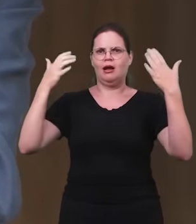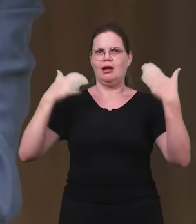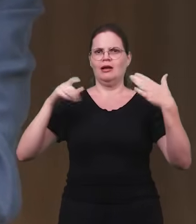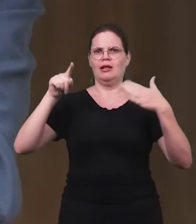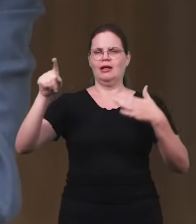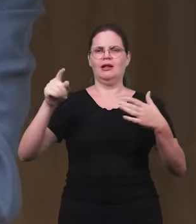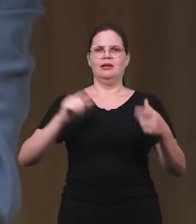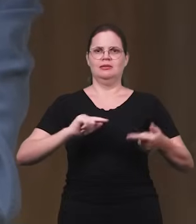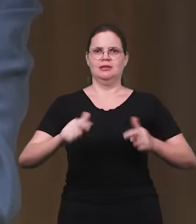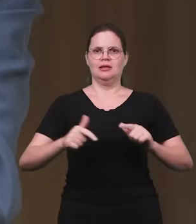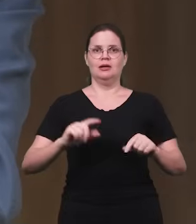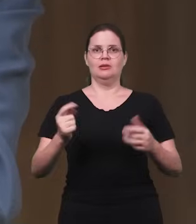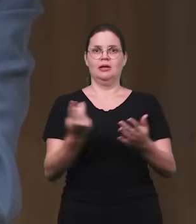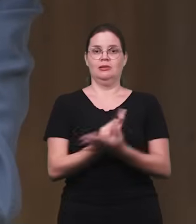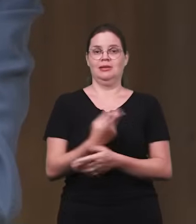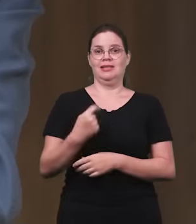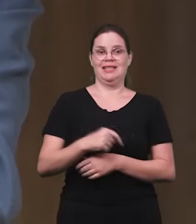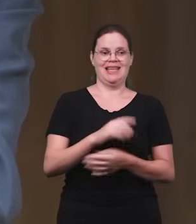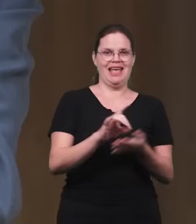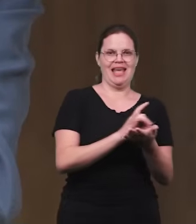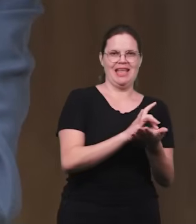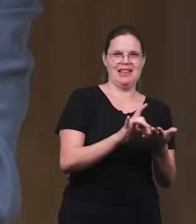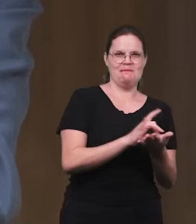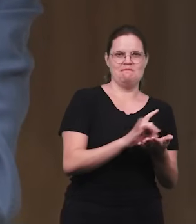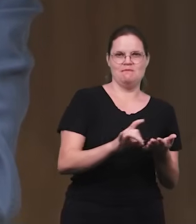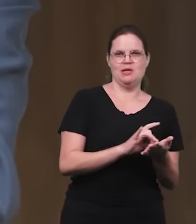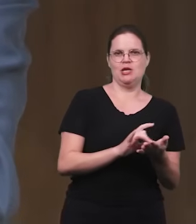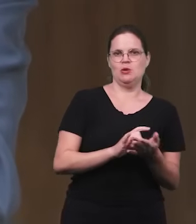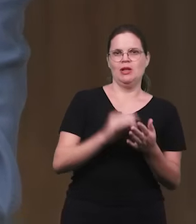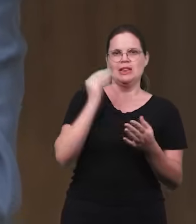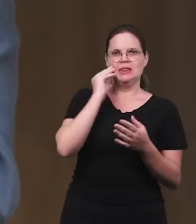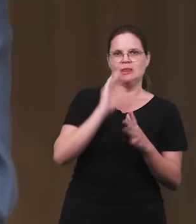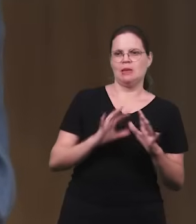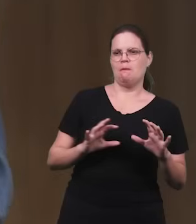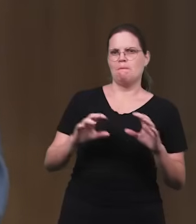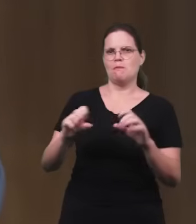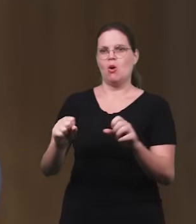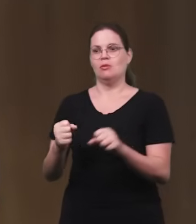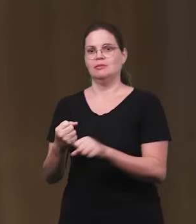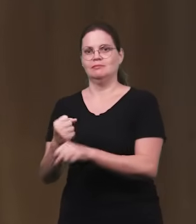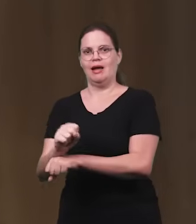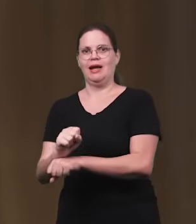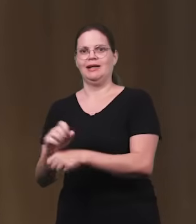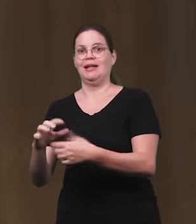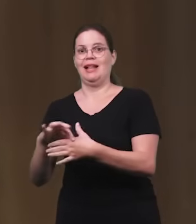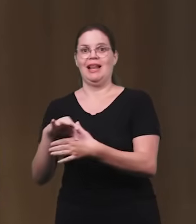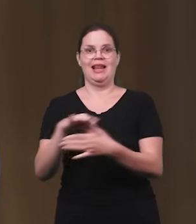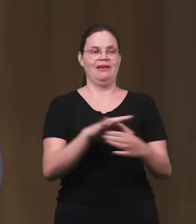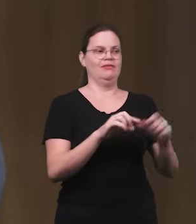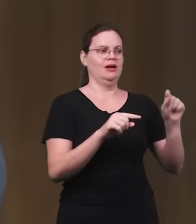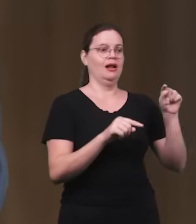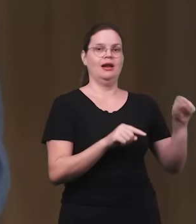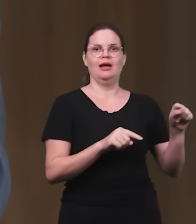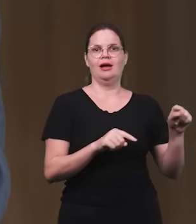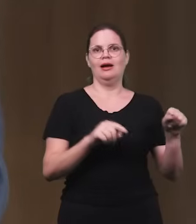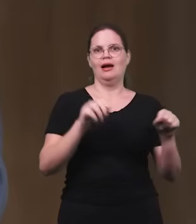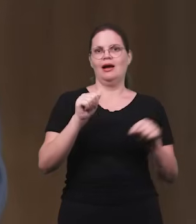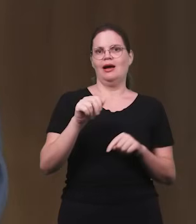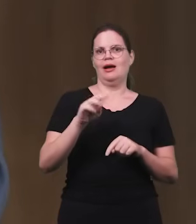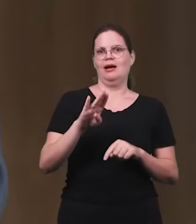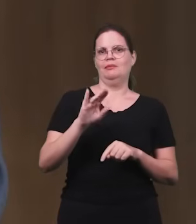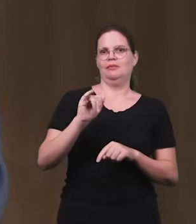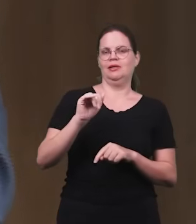inimigos e é levado a Abimeleque. Olha, os homens de Abimeleque, olha, nós pegamos